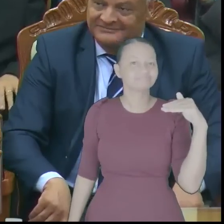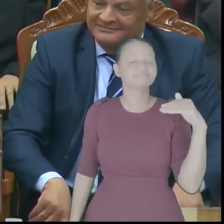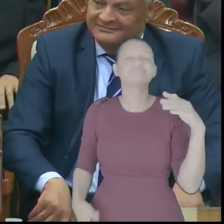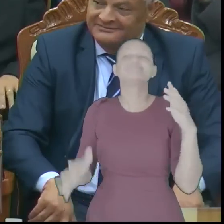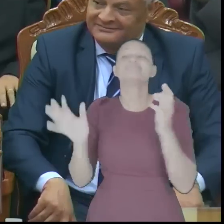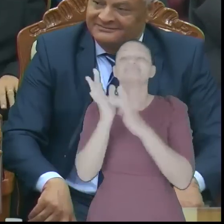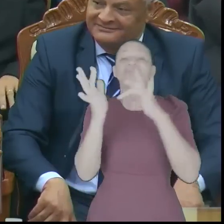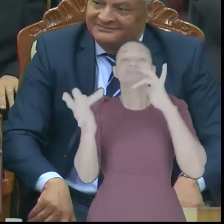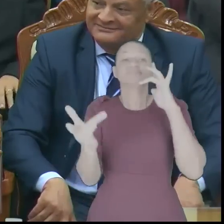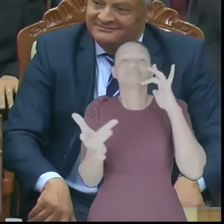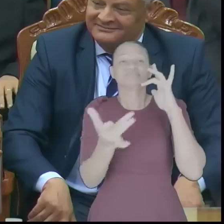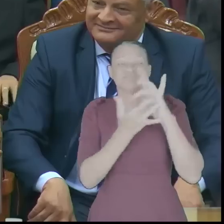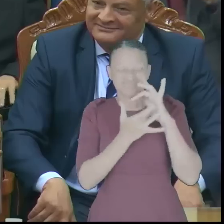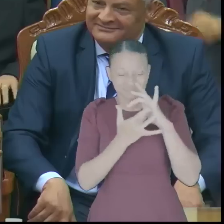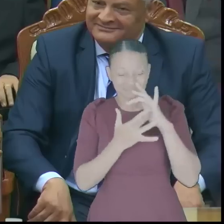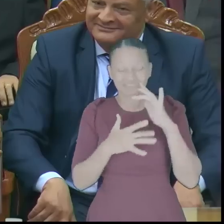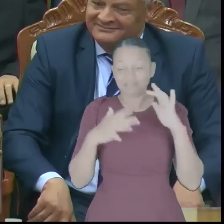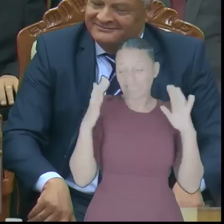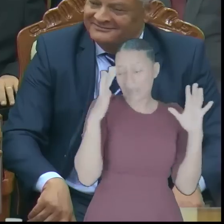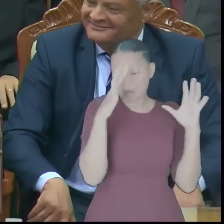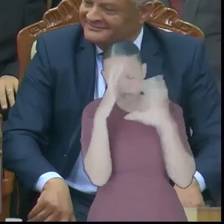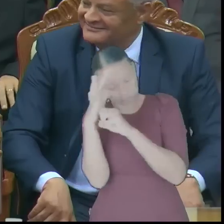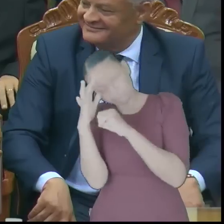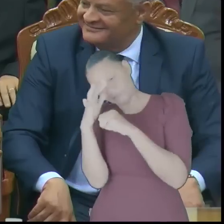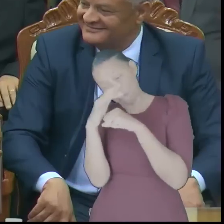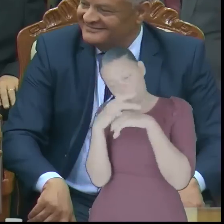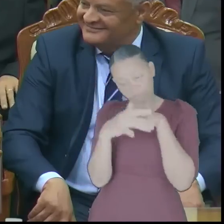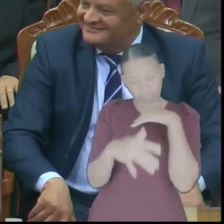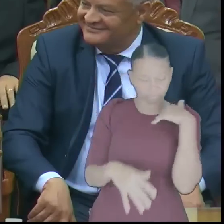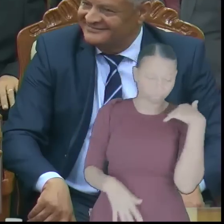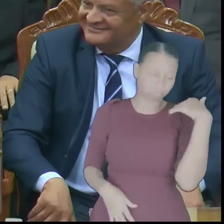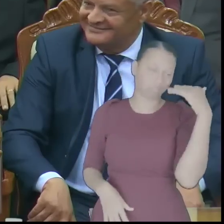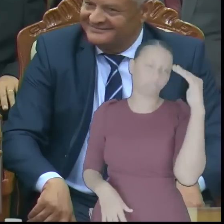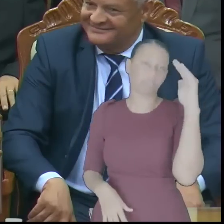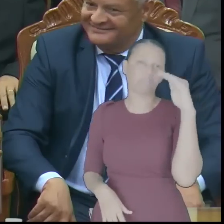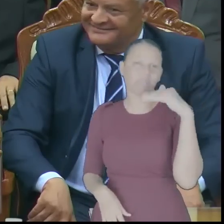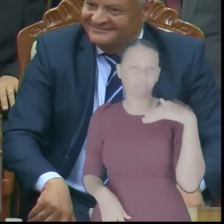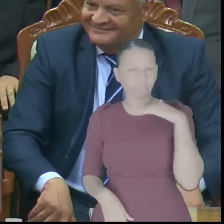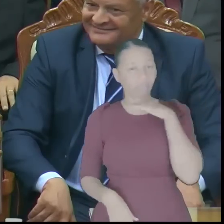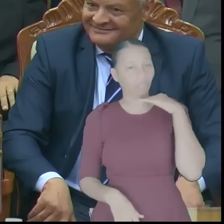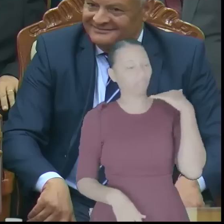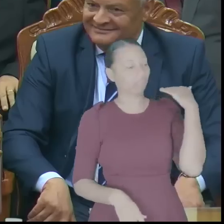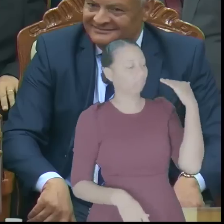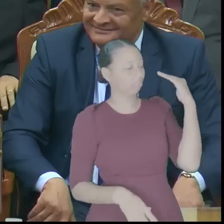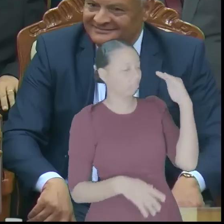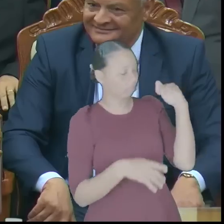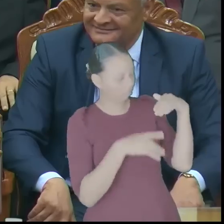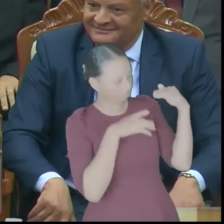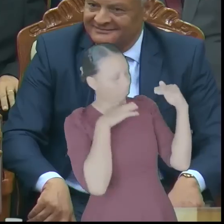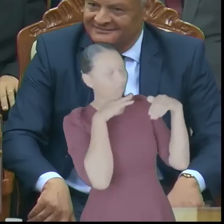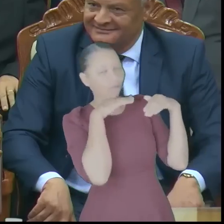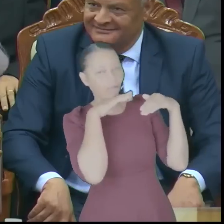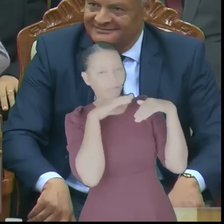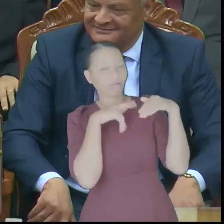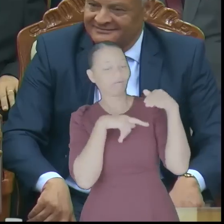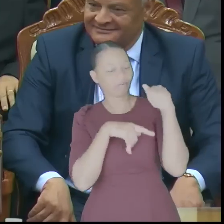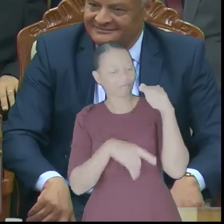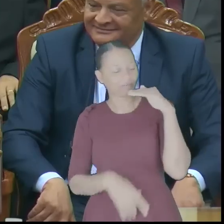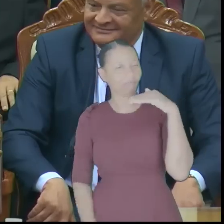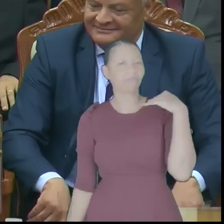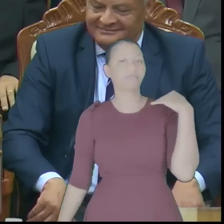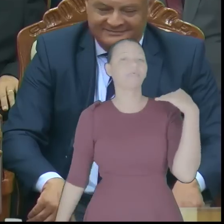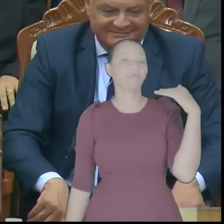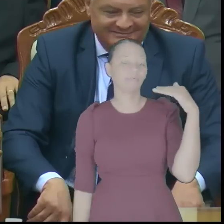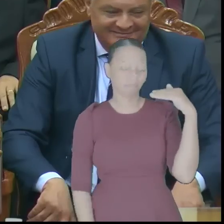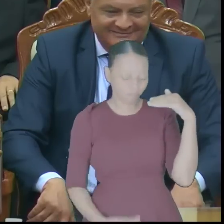Jesus deu indigestão na morte. A morte ficou ruim. Quando você come